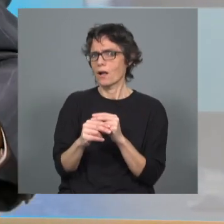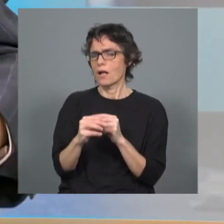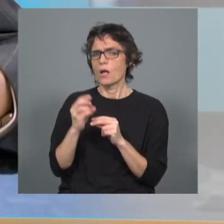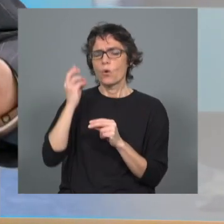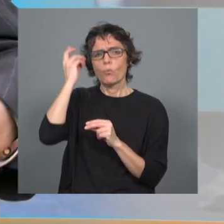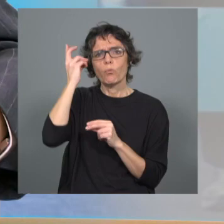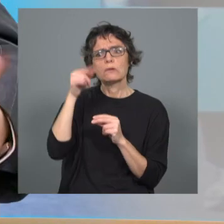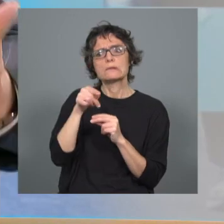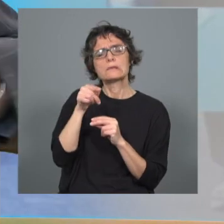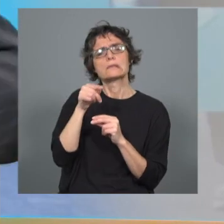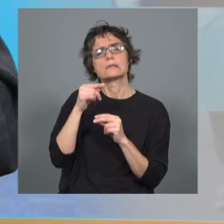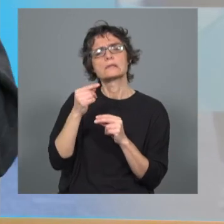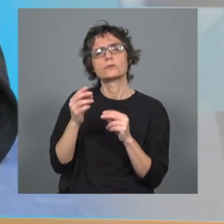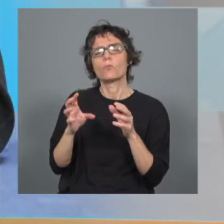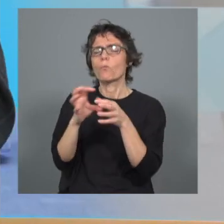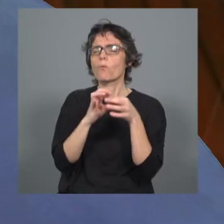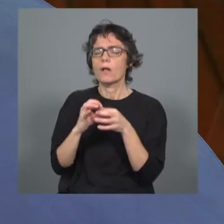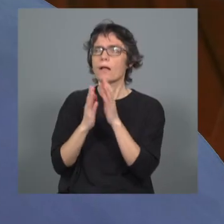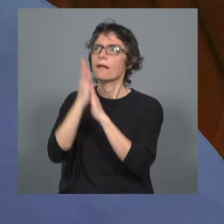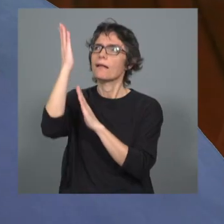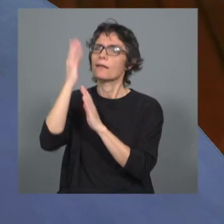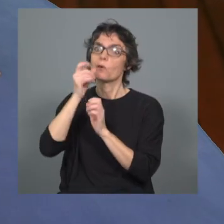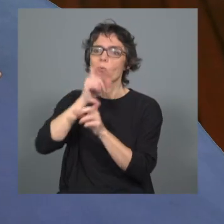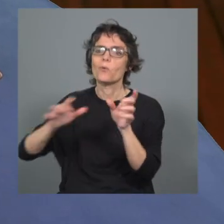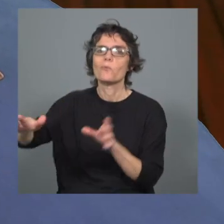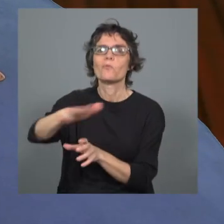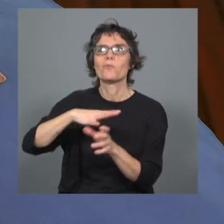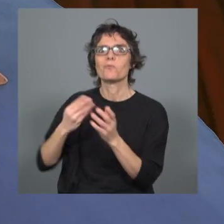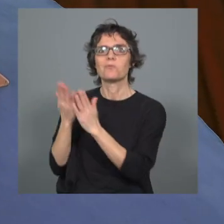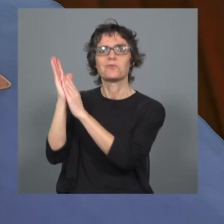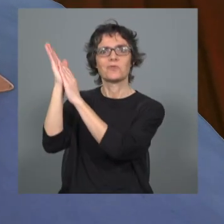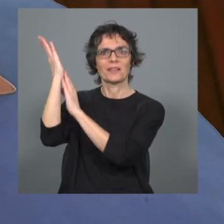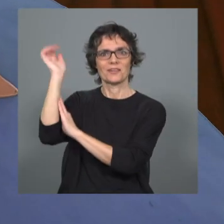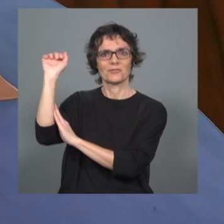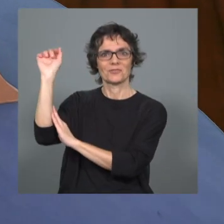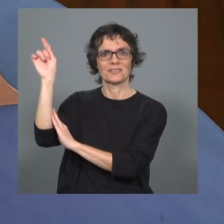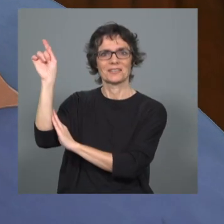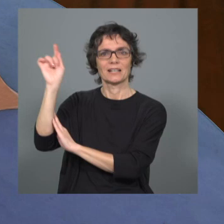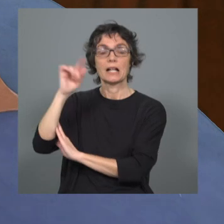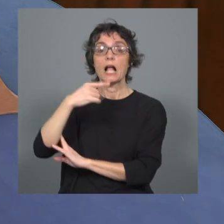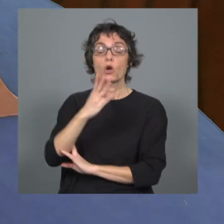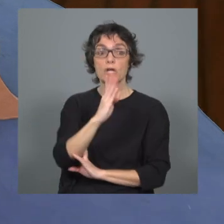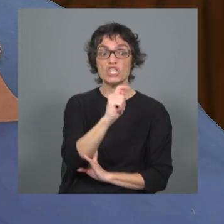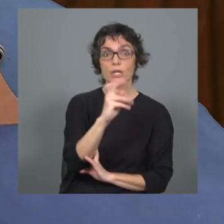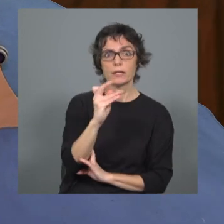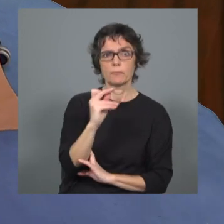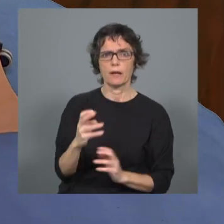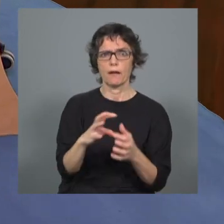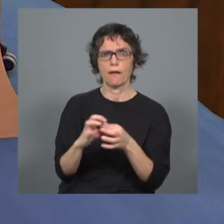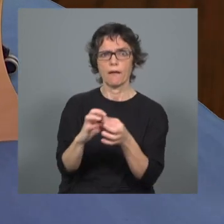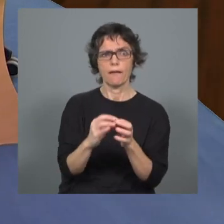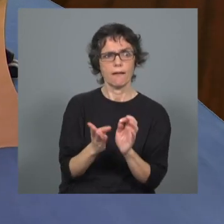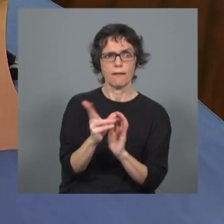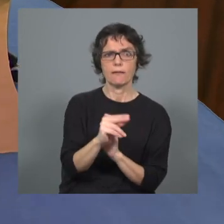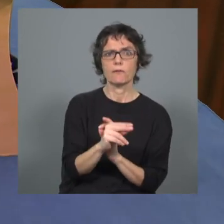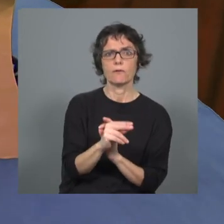da aliança de Deus com o seu povo. Jeremias já vai propor que há uma aliança nova, que já não vai vir a partir de fora,